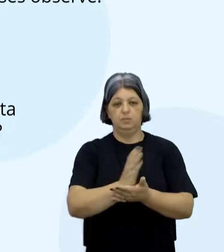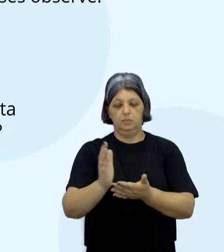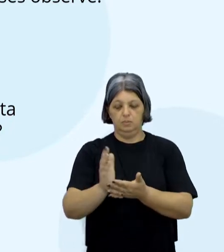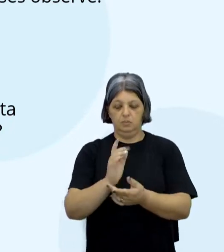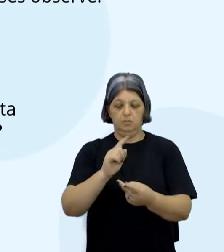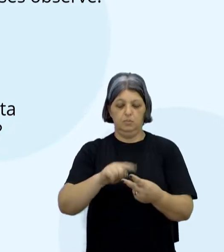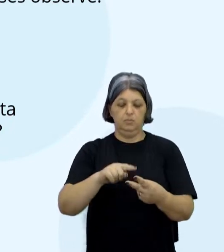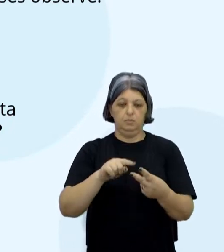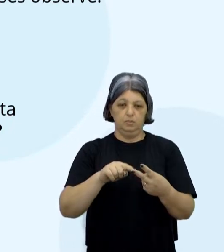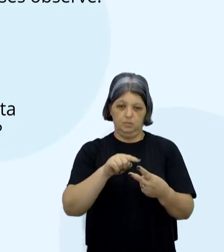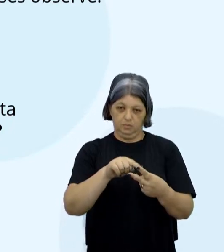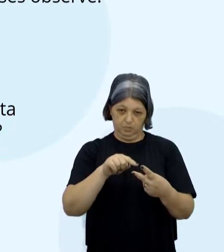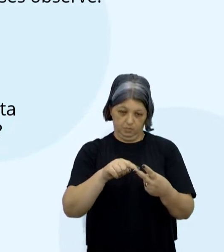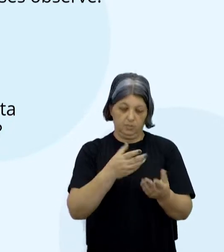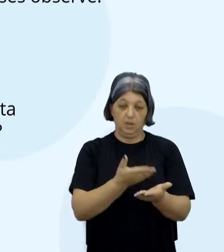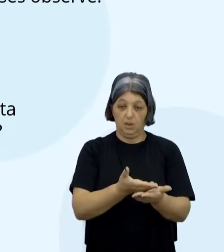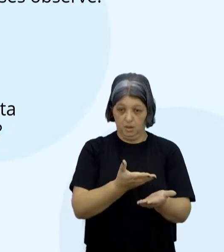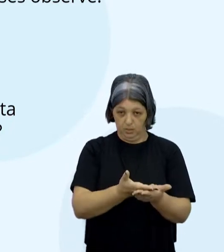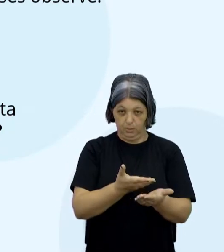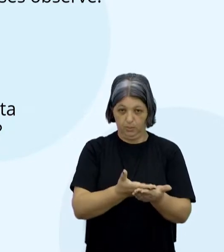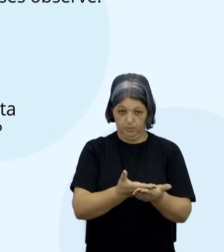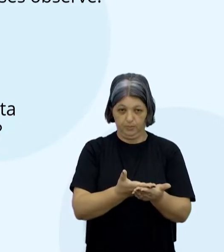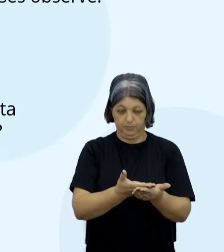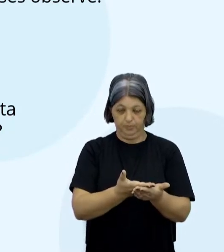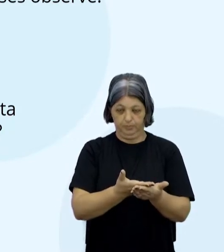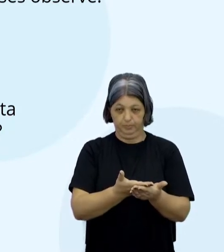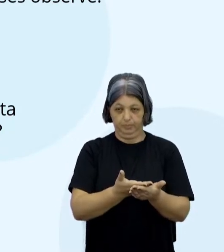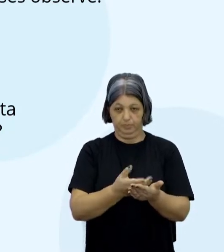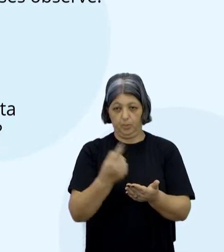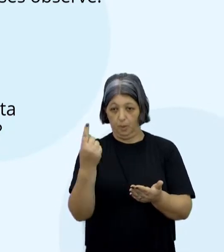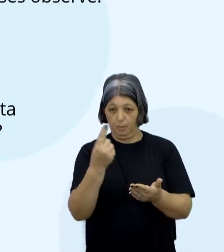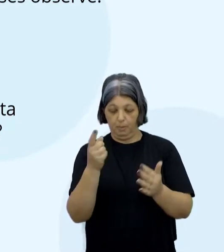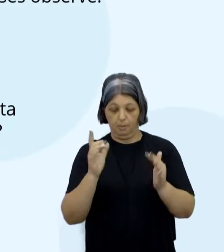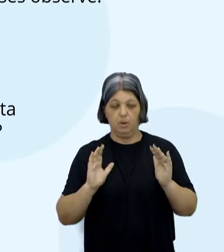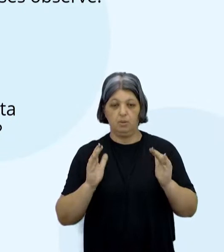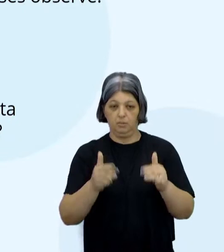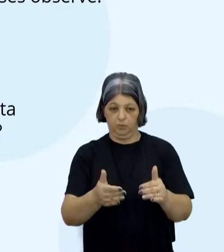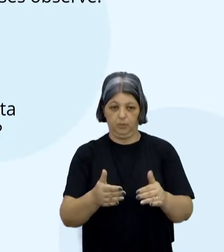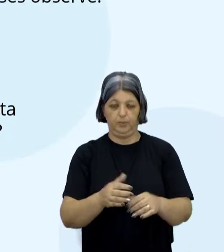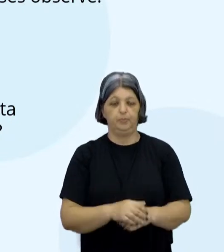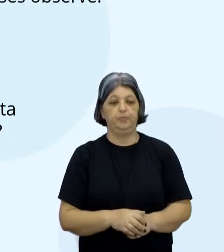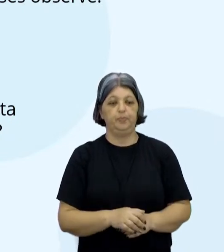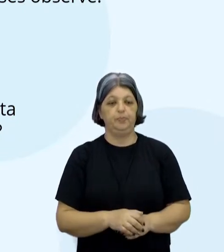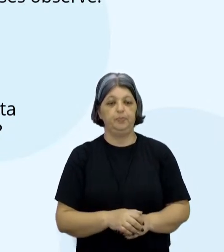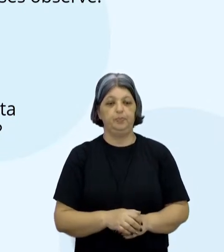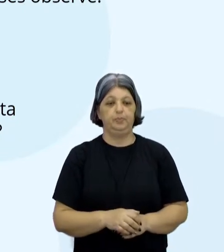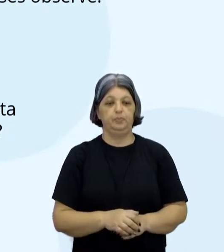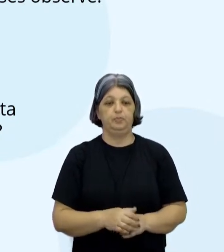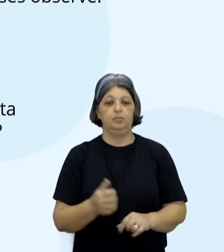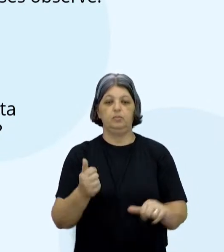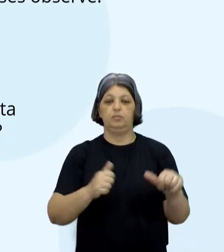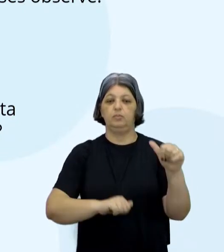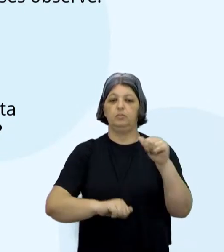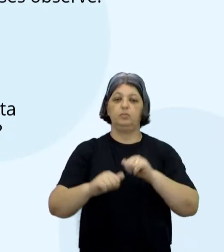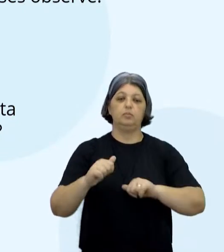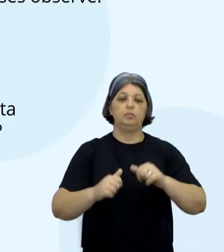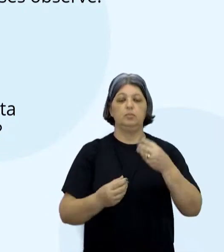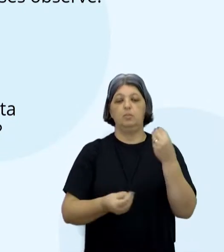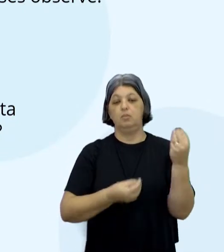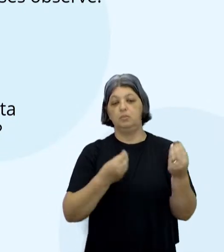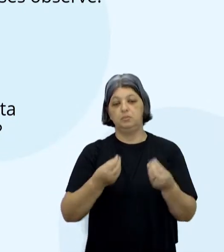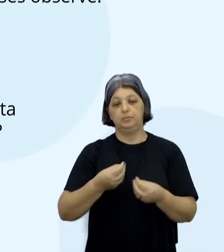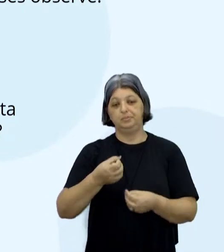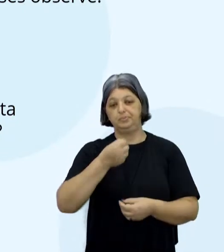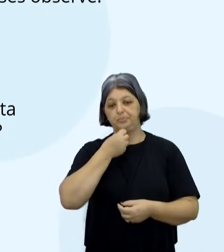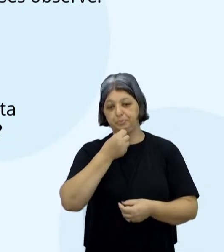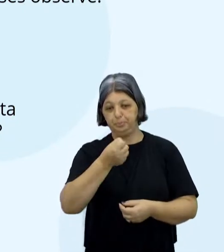dois momentos. Nesta aula, focaremos no primeiro momento. Então, análise de duas entrevistas,